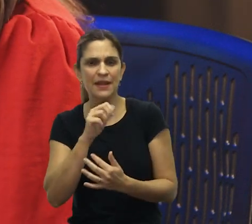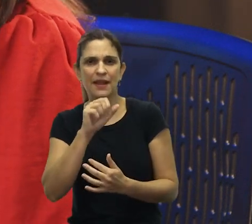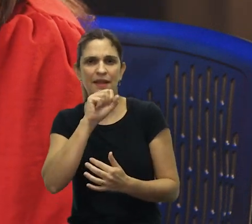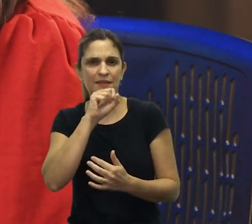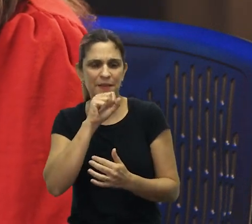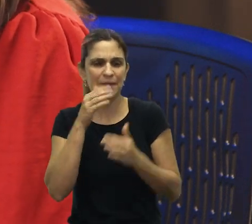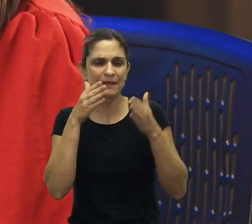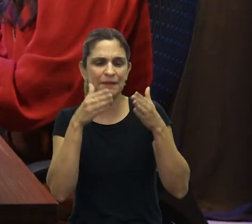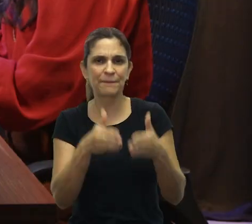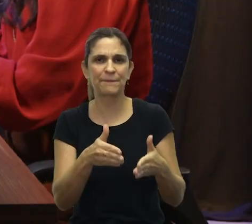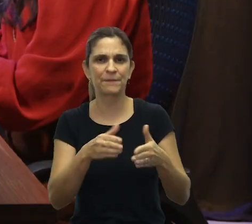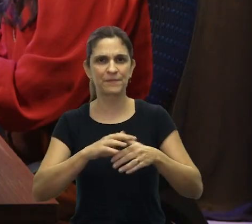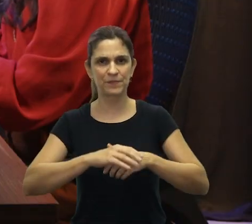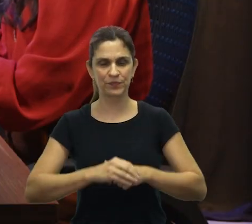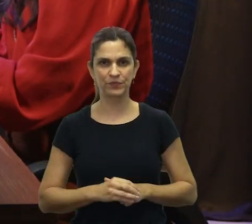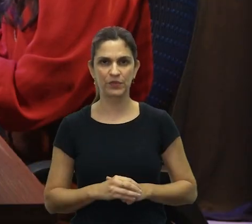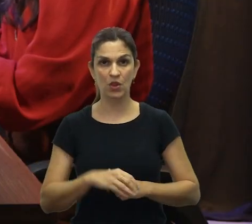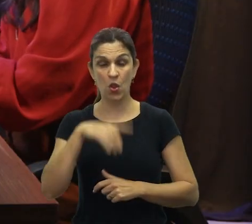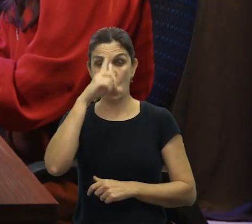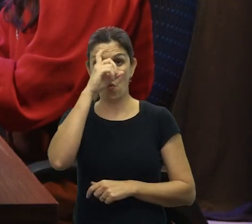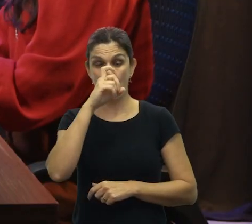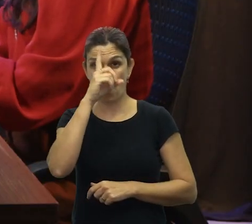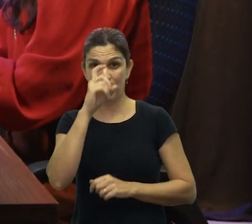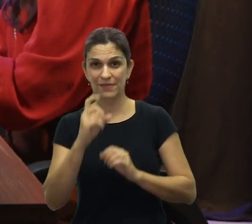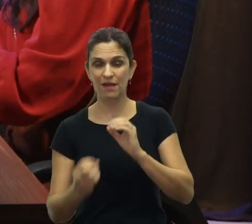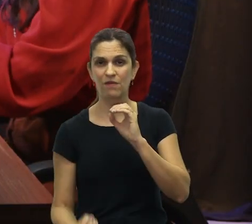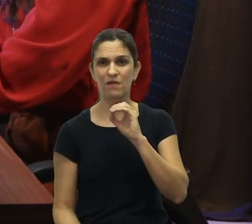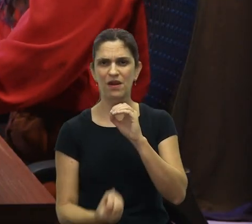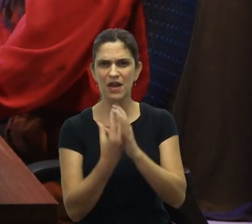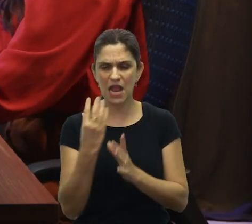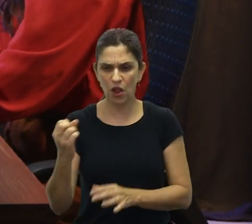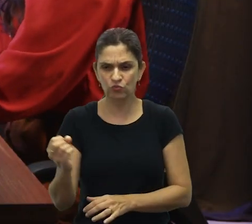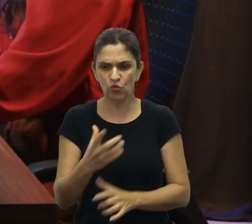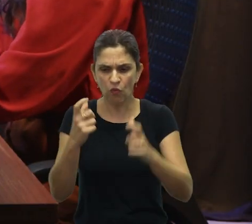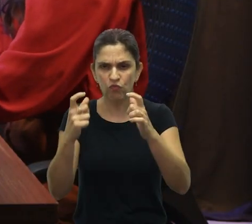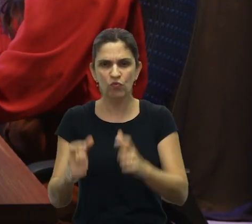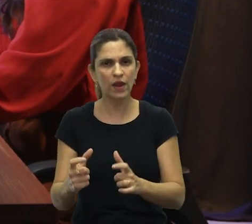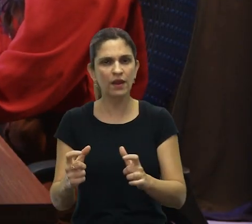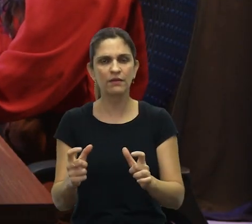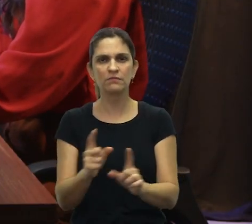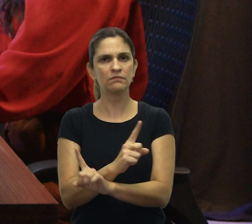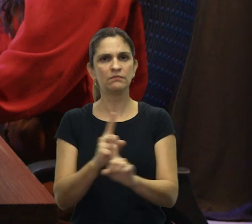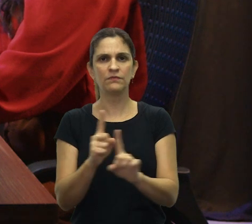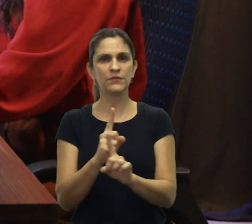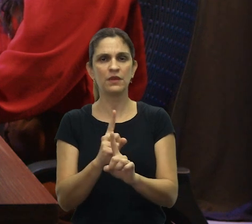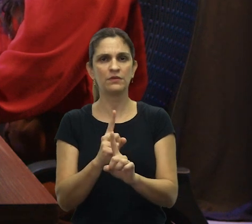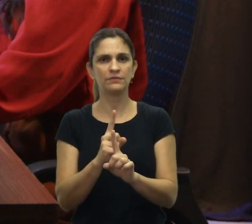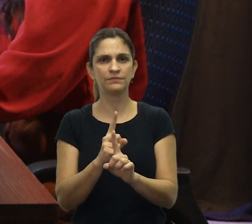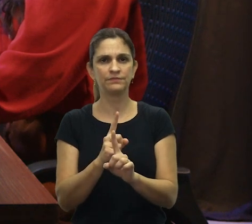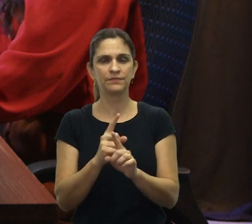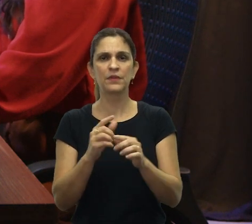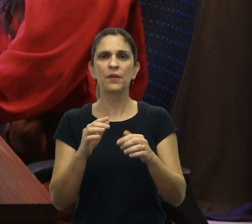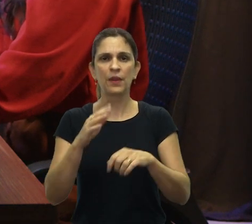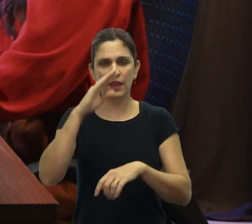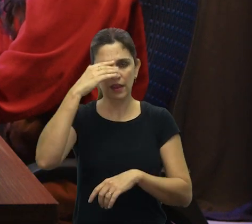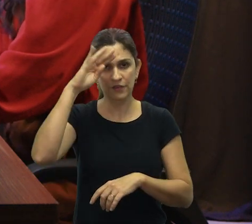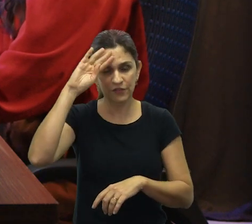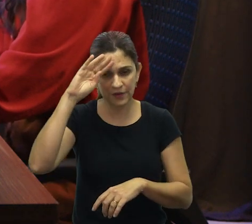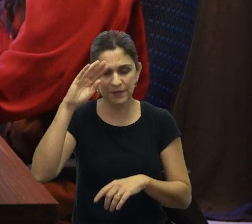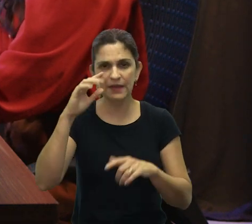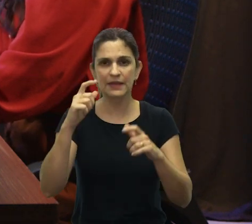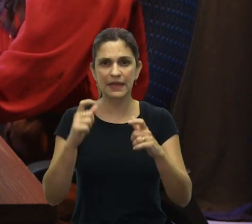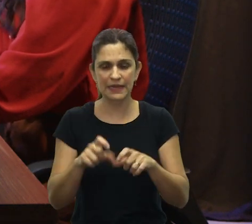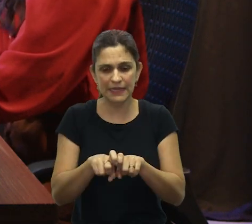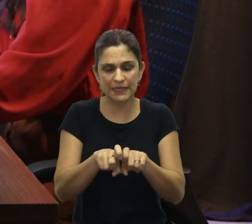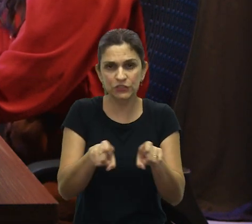essa mãe? Não precisa o hospital criar um novo lugar, não. É na enfermaria da ginecologia,